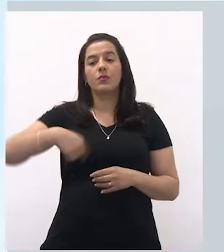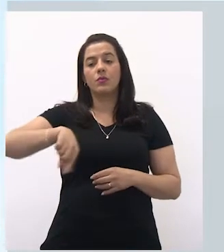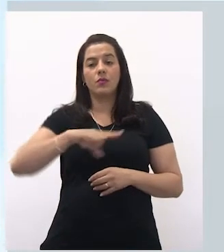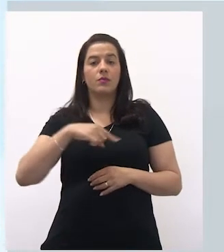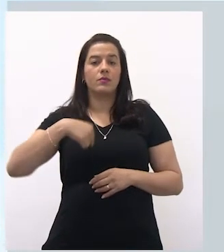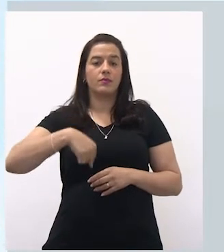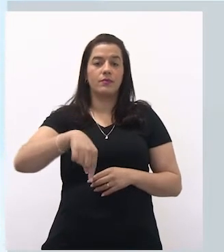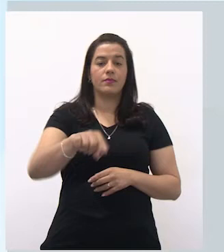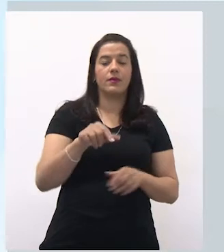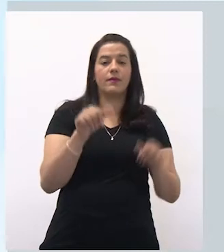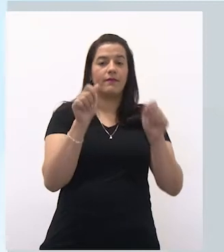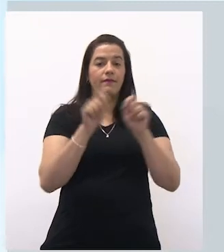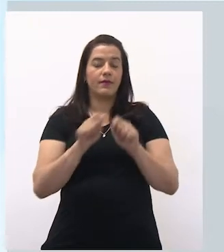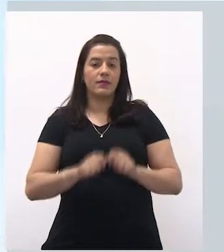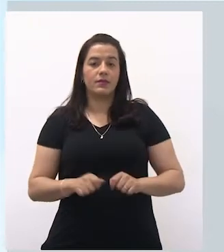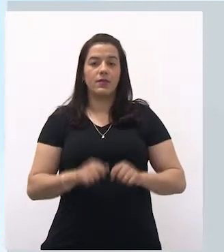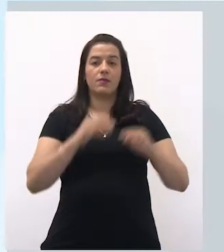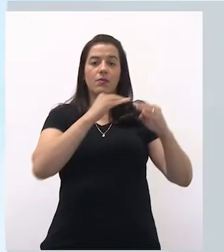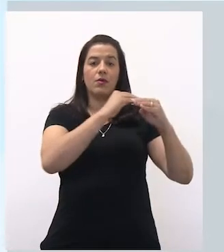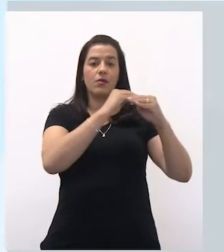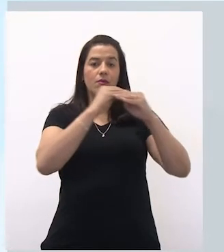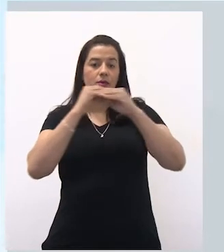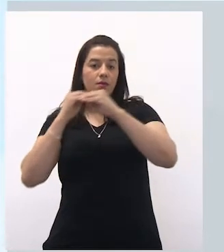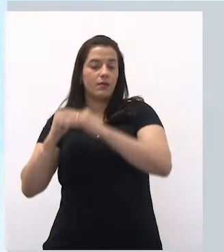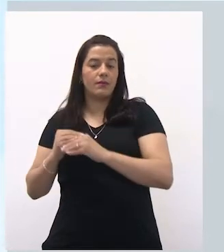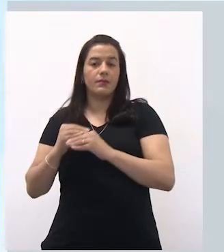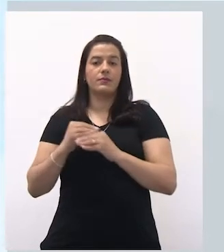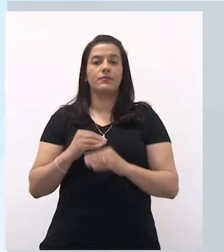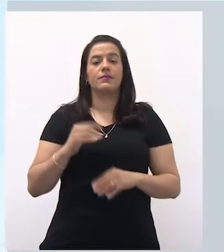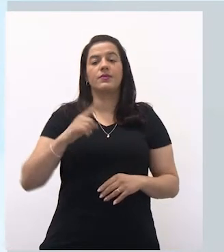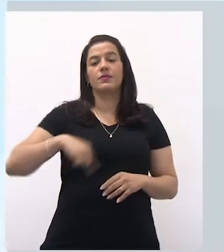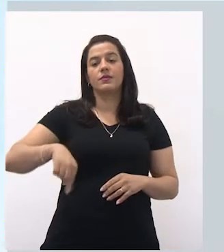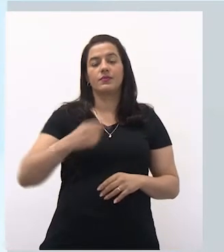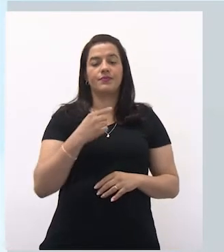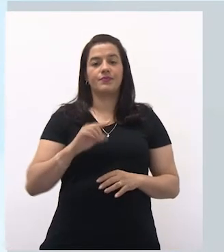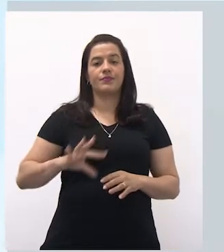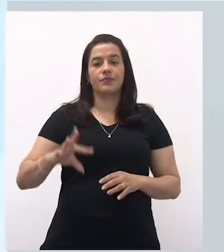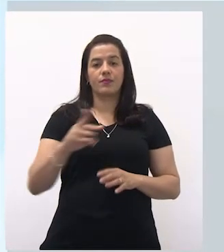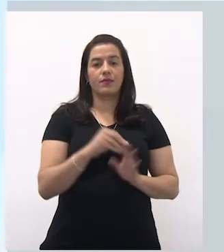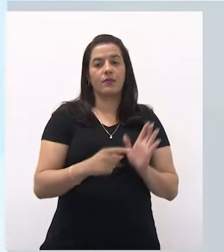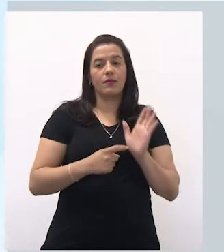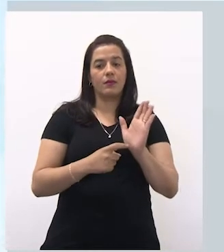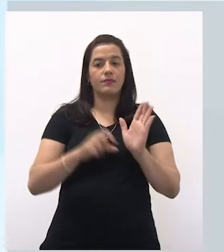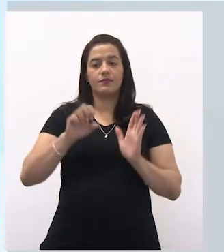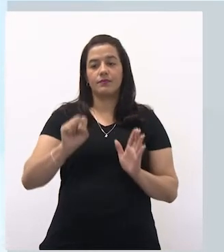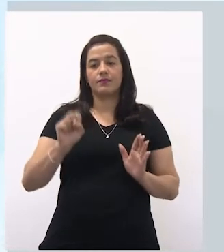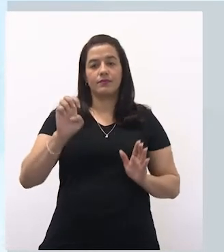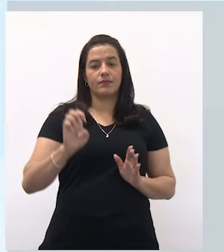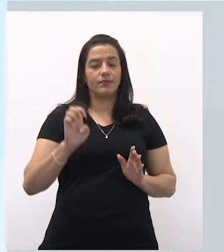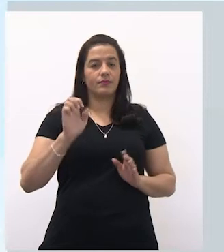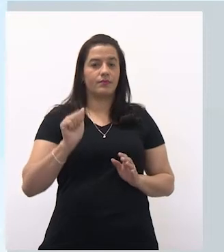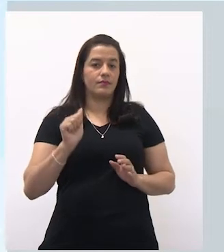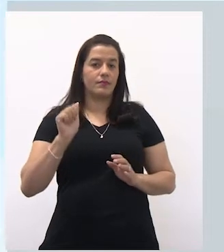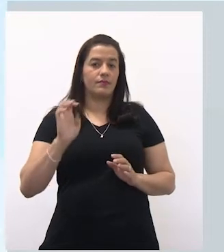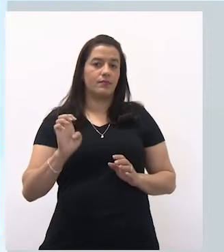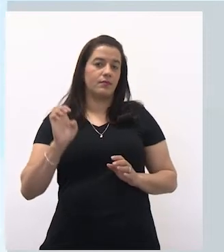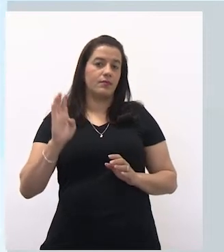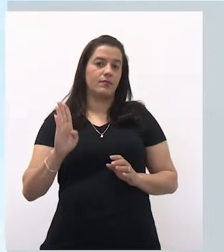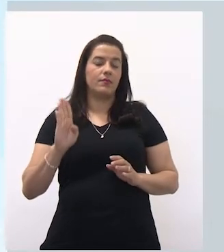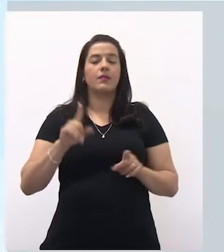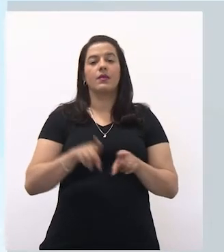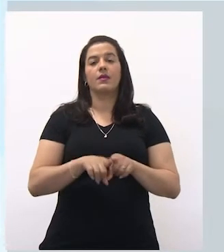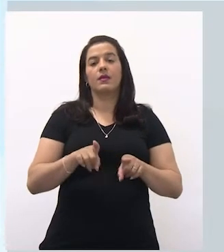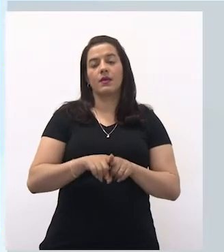o alinhamento entre a matriz de referência do SAEB, que é o currículo usado para a